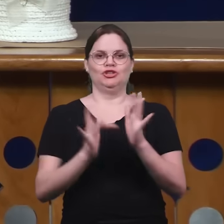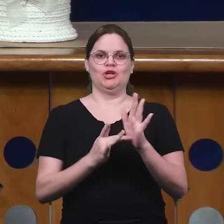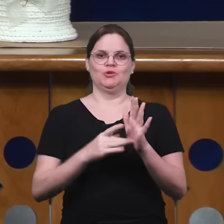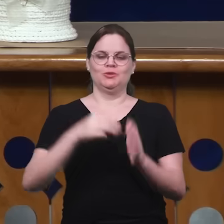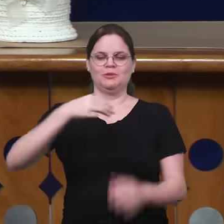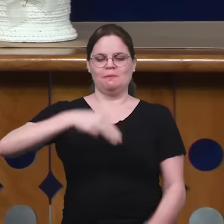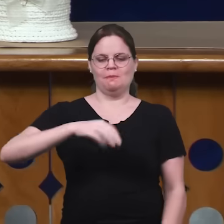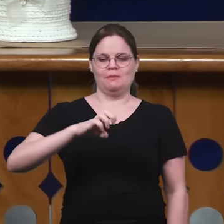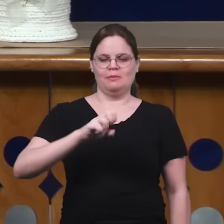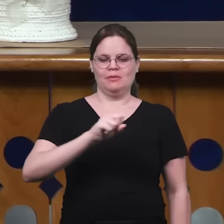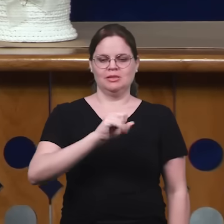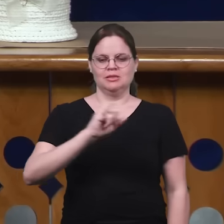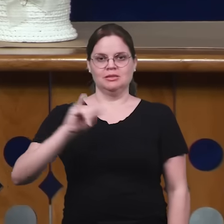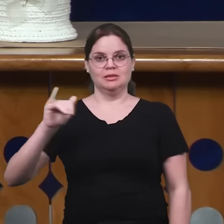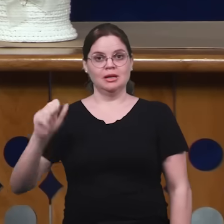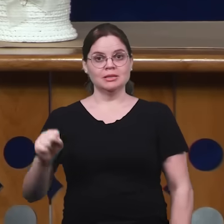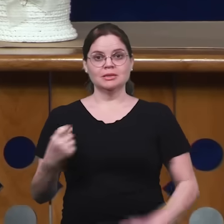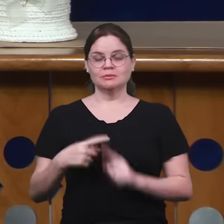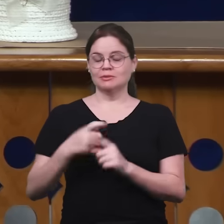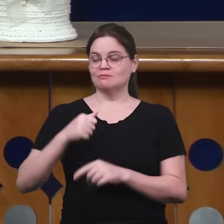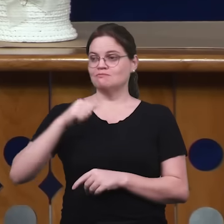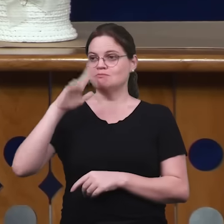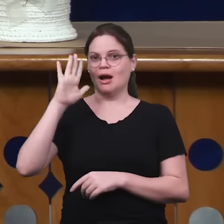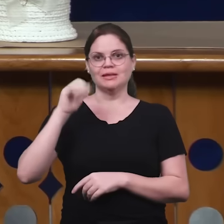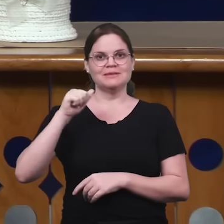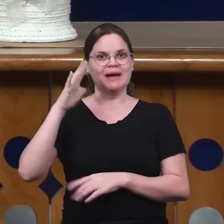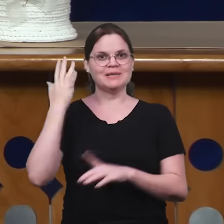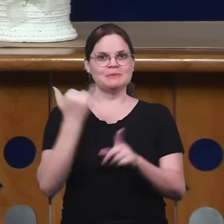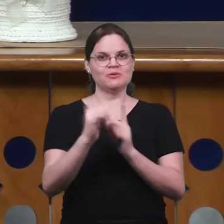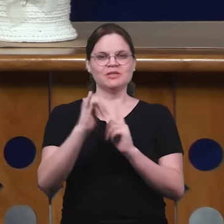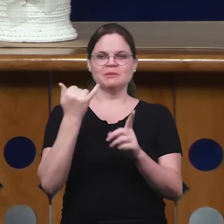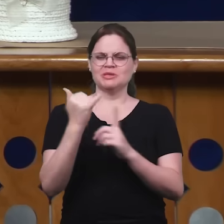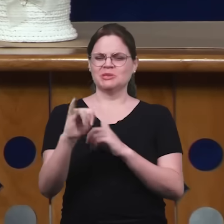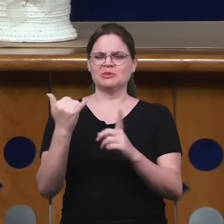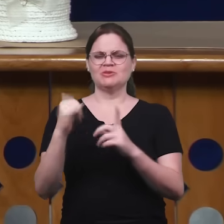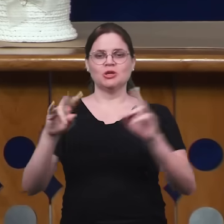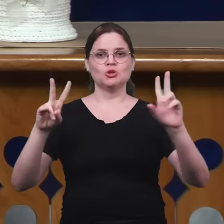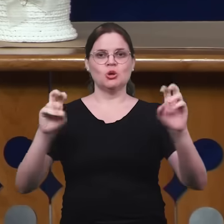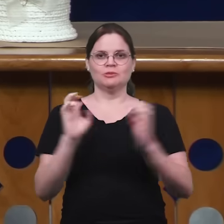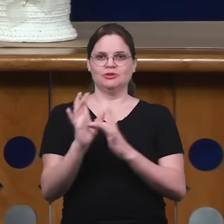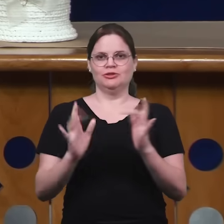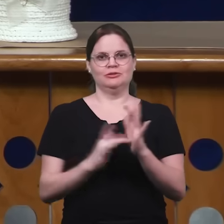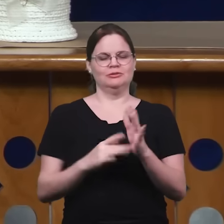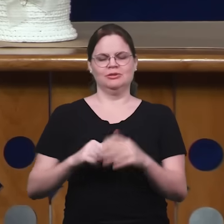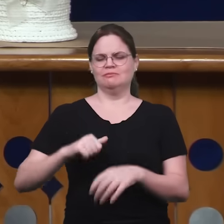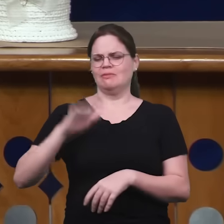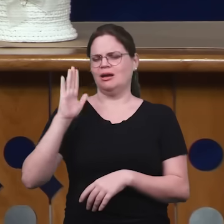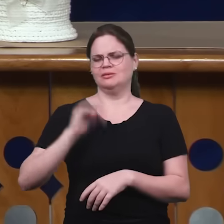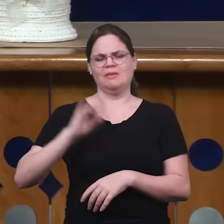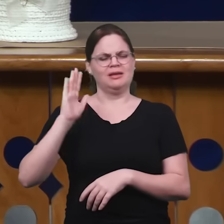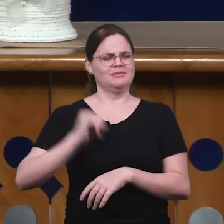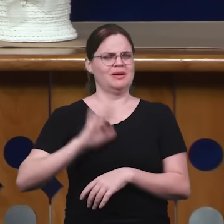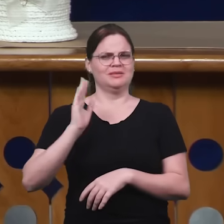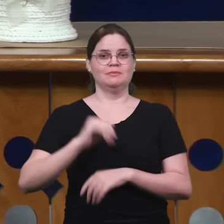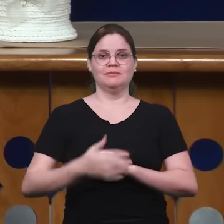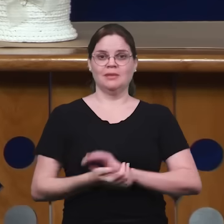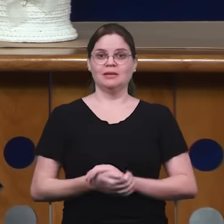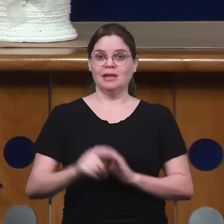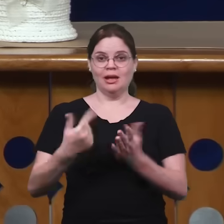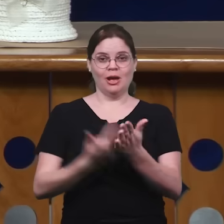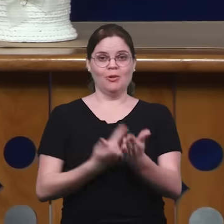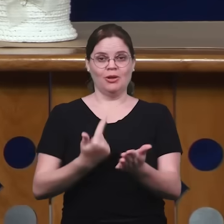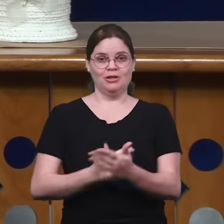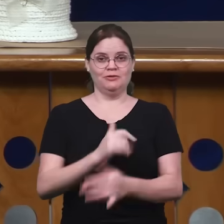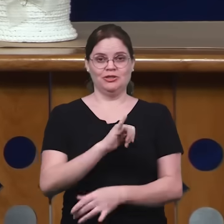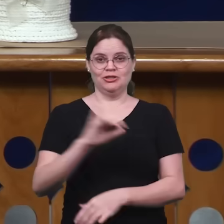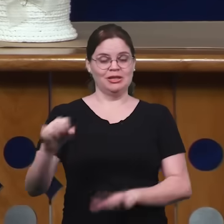porquê disso? Porque foi um dos profetas do Velho Testamento que mais profetizou a respeito do Messias, do Senhor